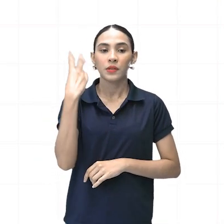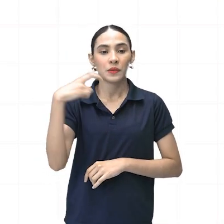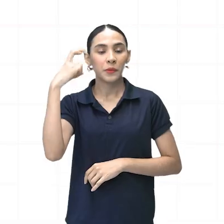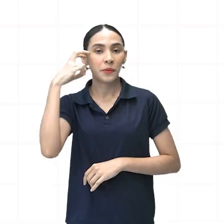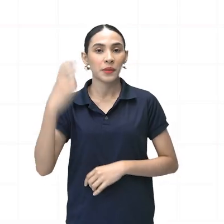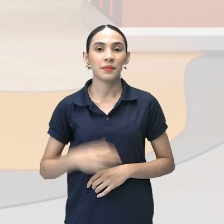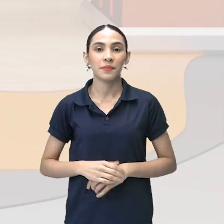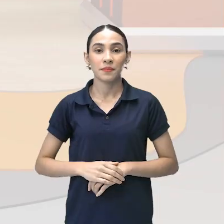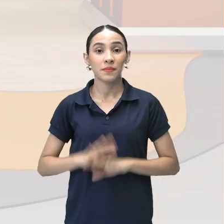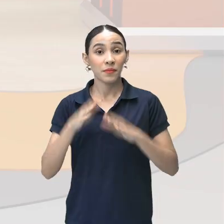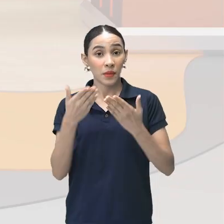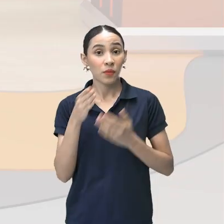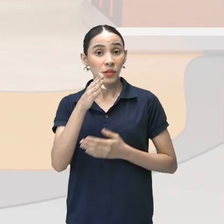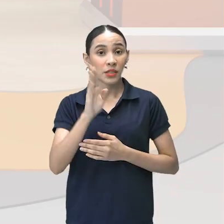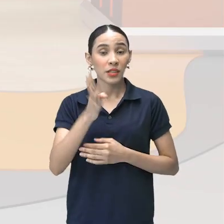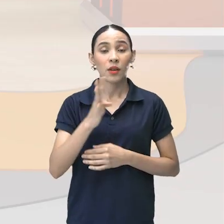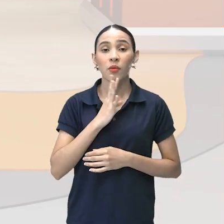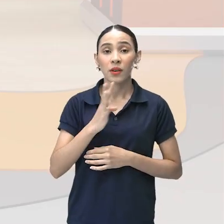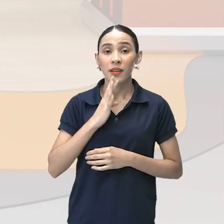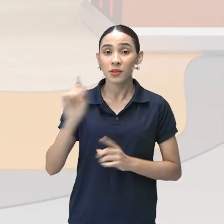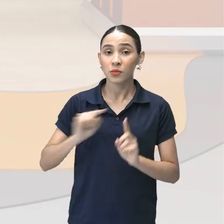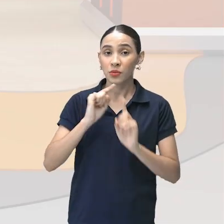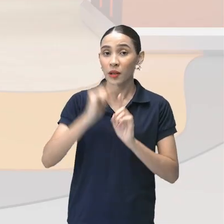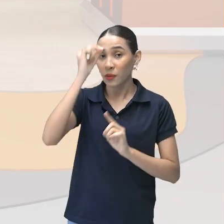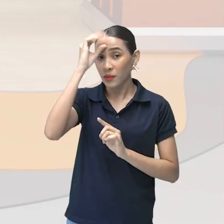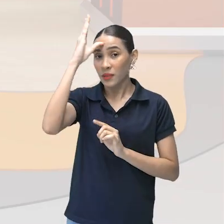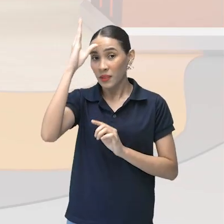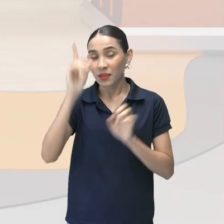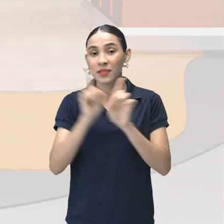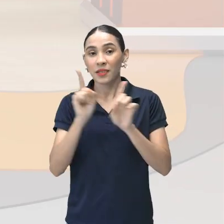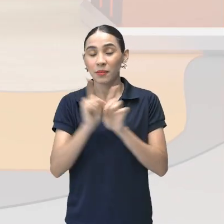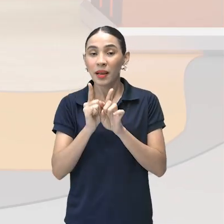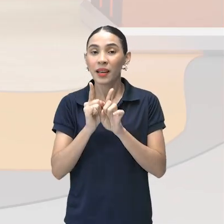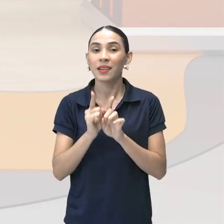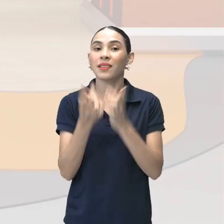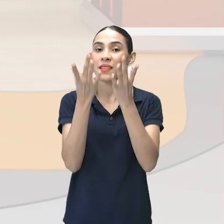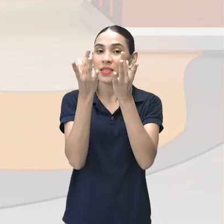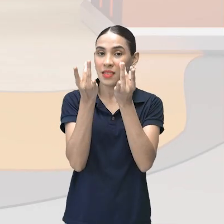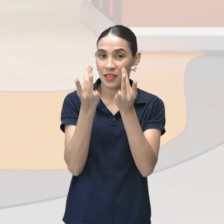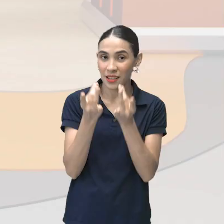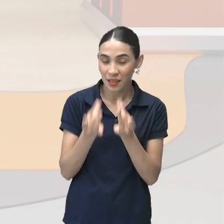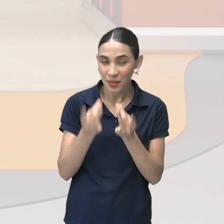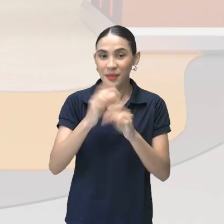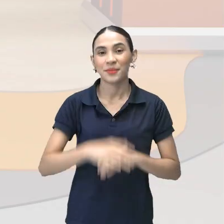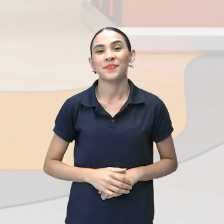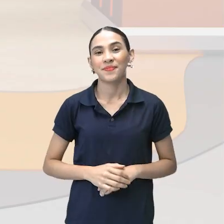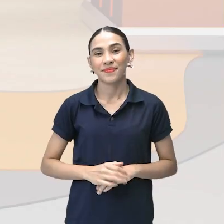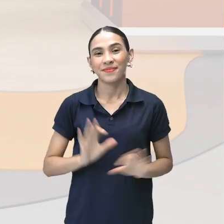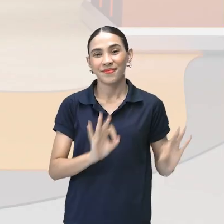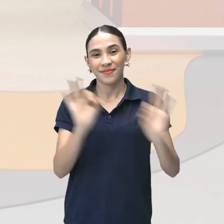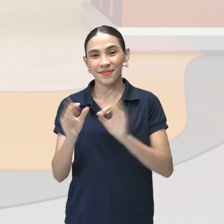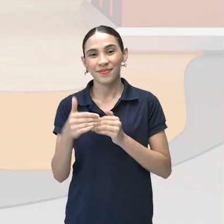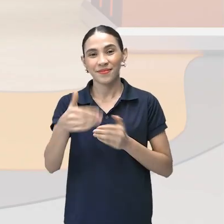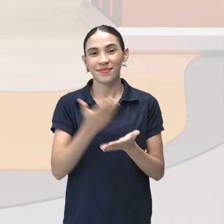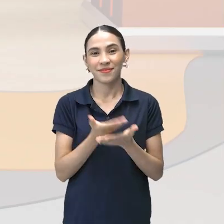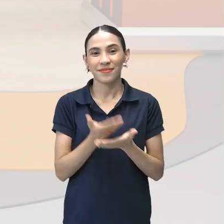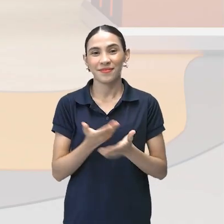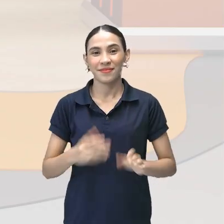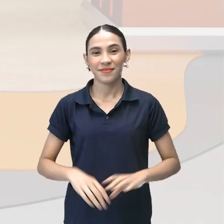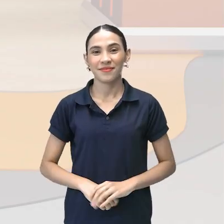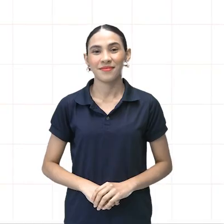de cultura. Agora que vocês já conhecem o objeto de conhecimento da nossa aula, bem como o seu detalhamento, a gente vai de